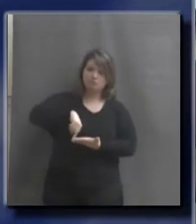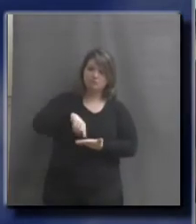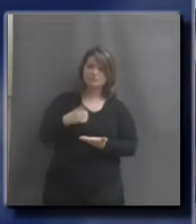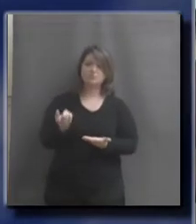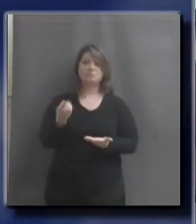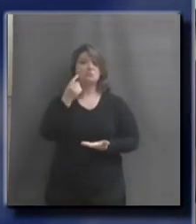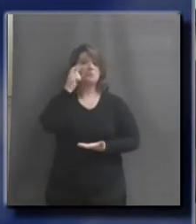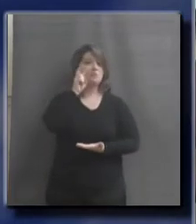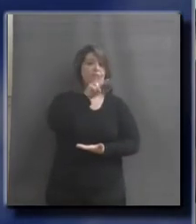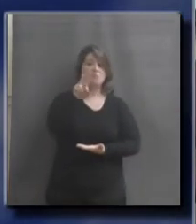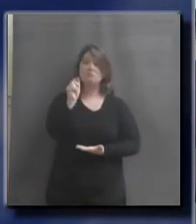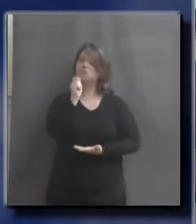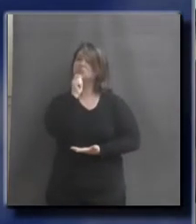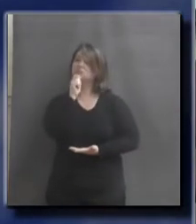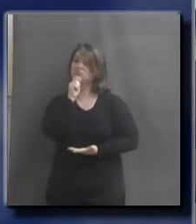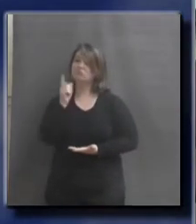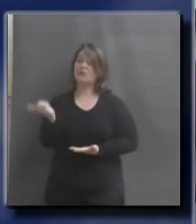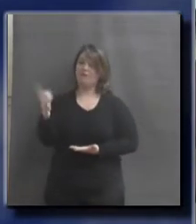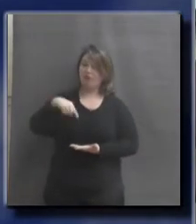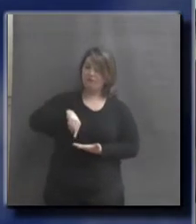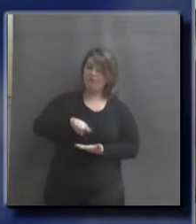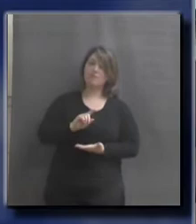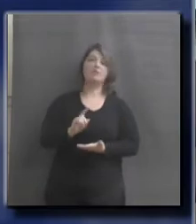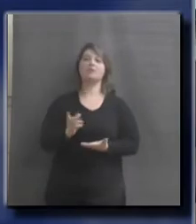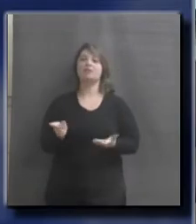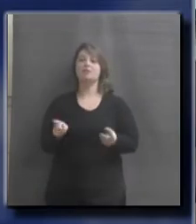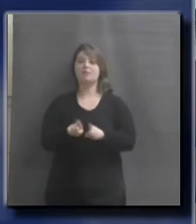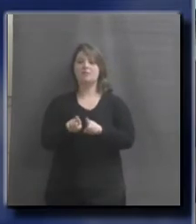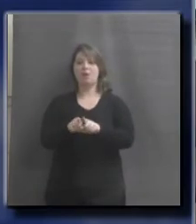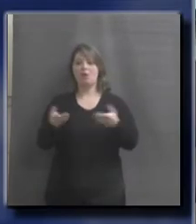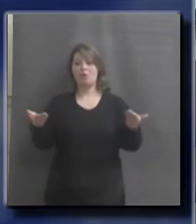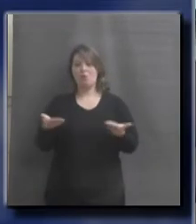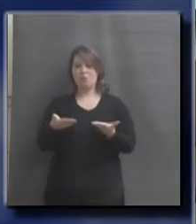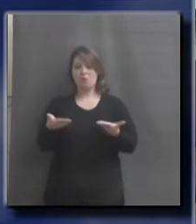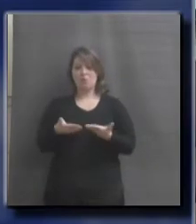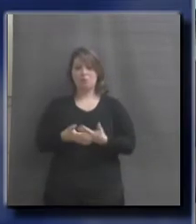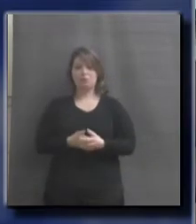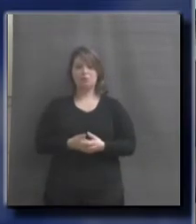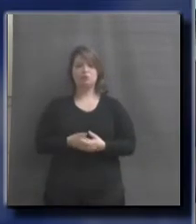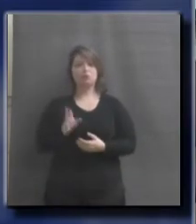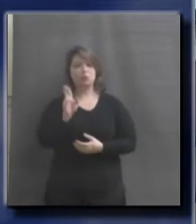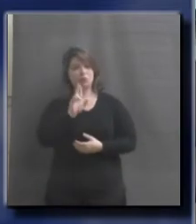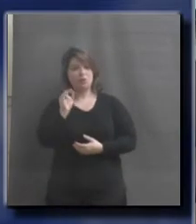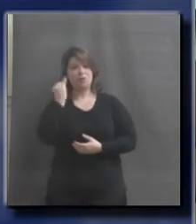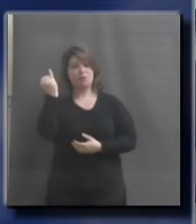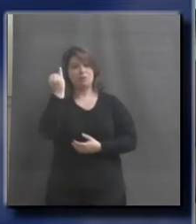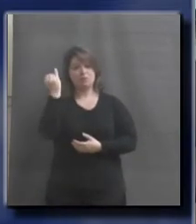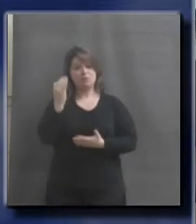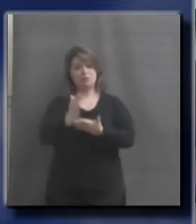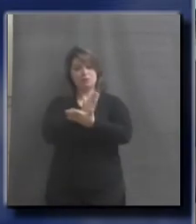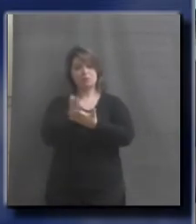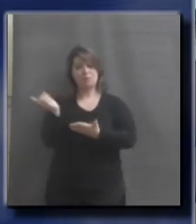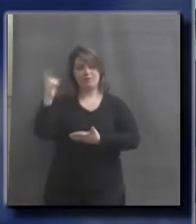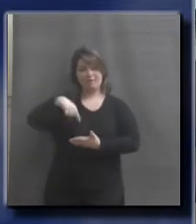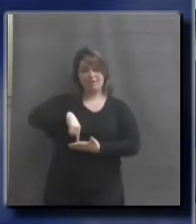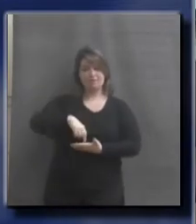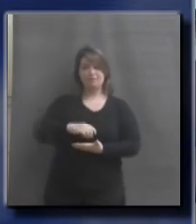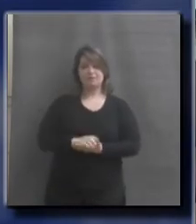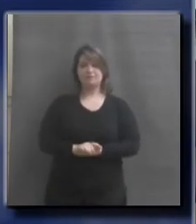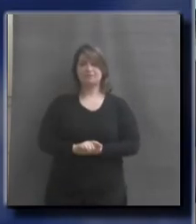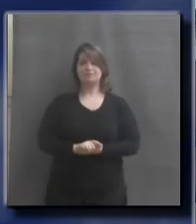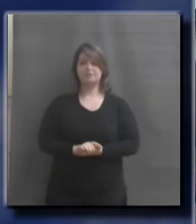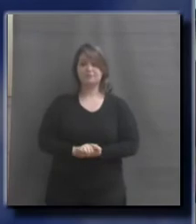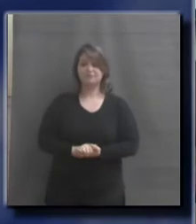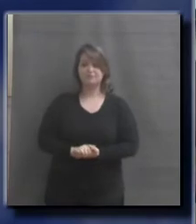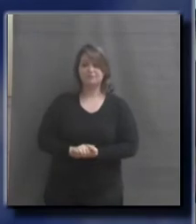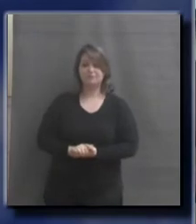a professora Islane, que foi conselheira e hoje também então, é um nome importante na construção dessa história, inclusive das